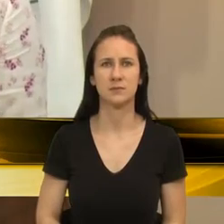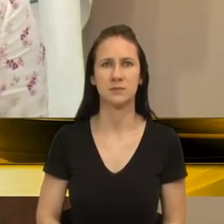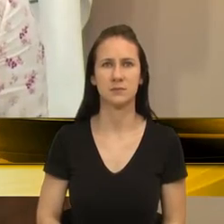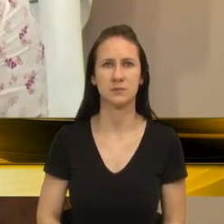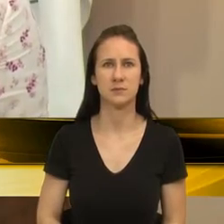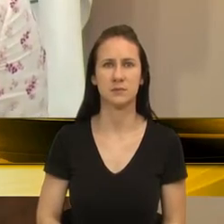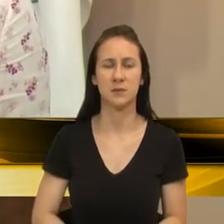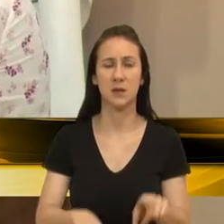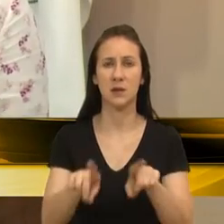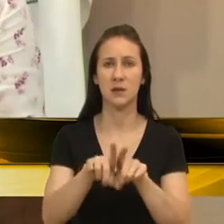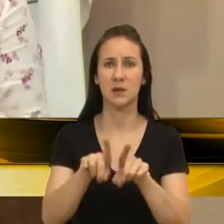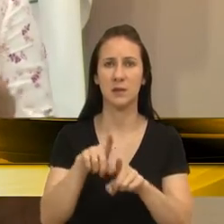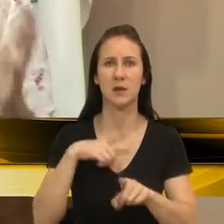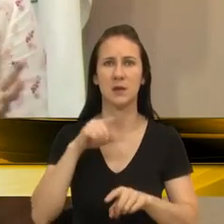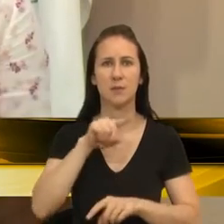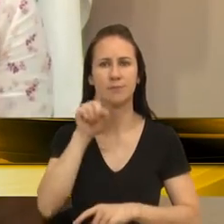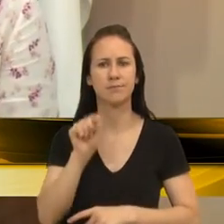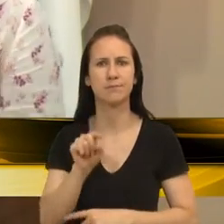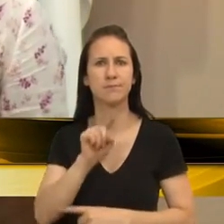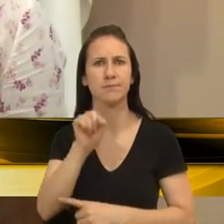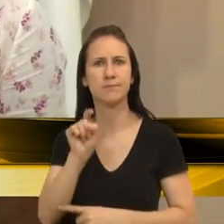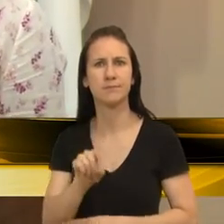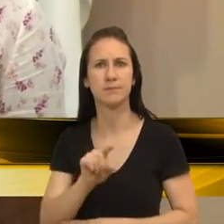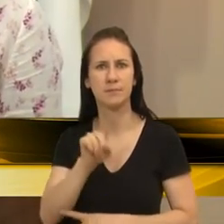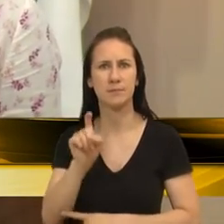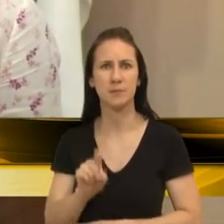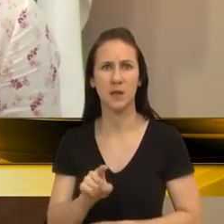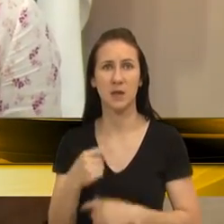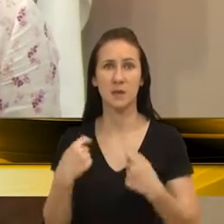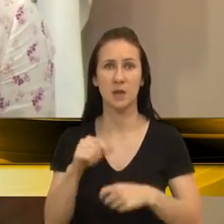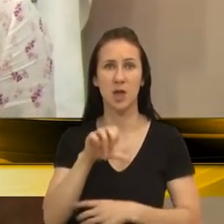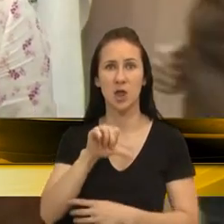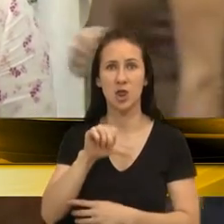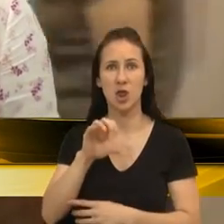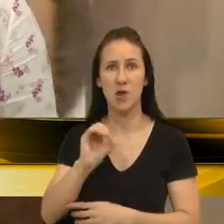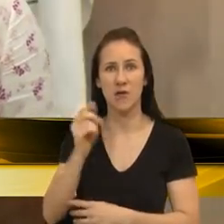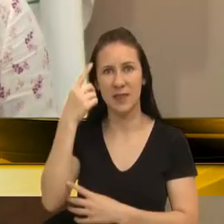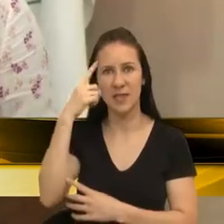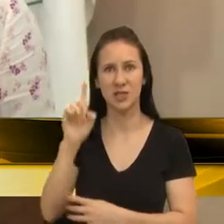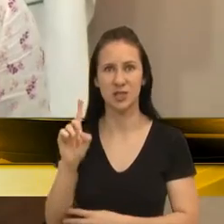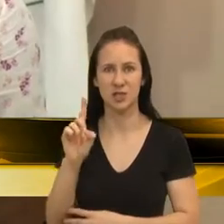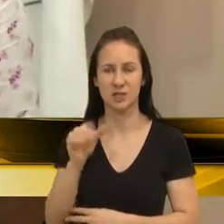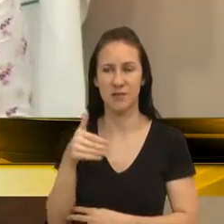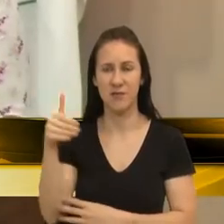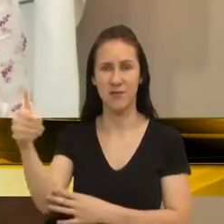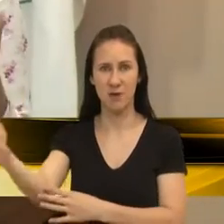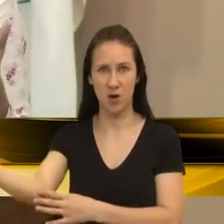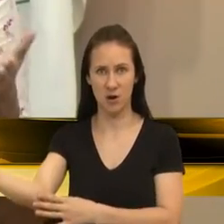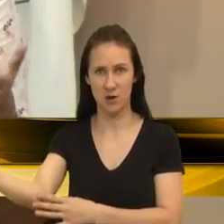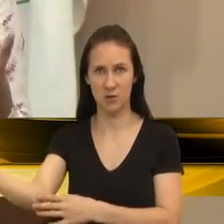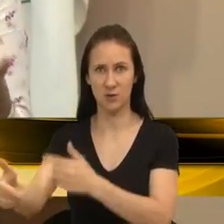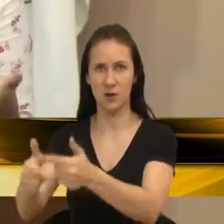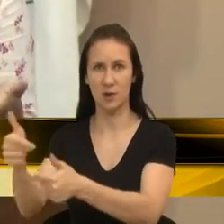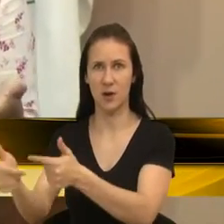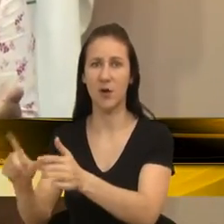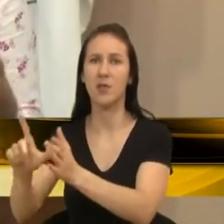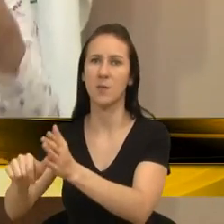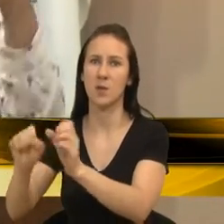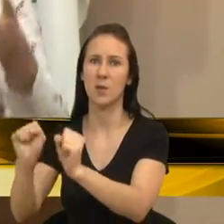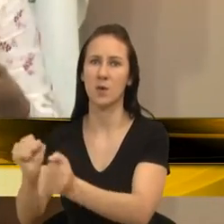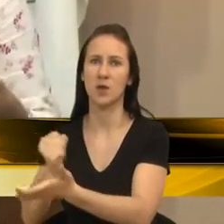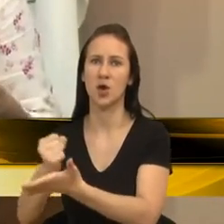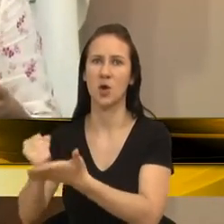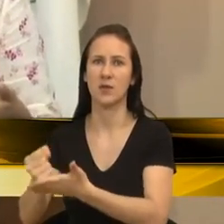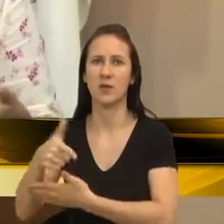alguns questionamentos, 90 dias fora do serviço para voltar a ser contratado. Então, assim, essas pessoas vão ficar 3 meses,